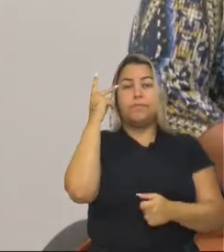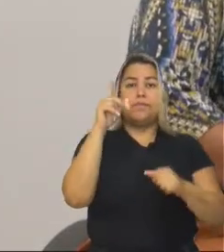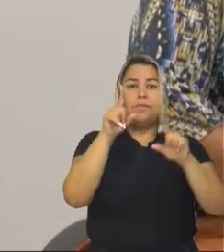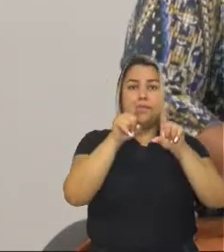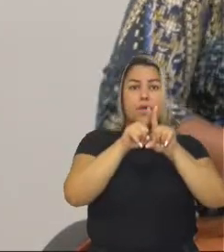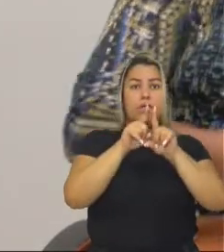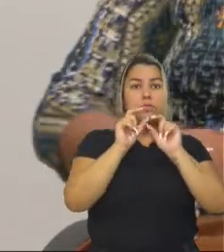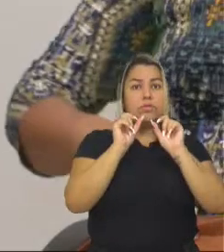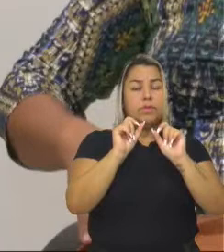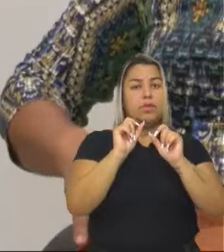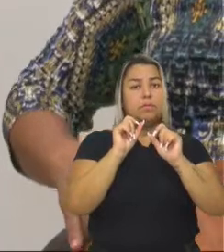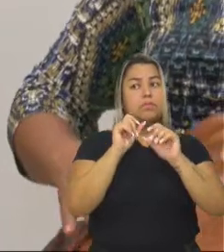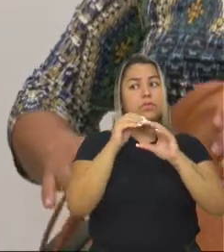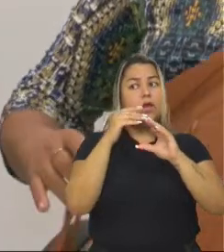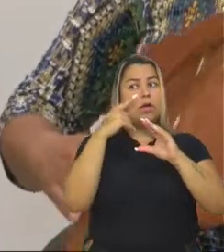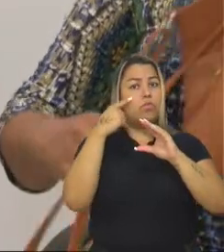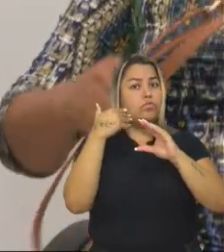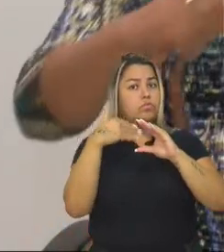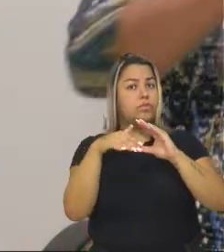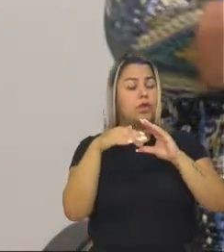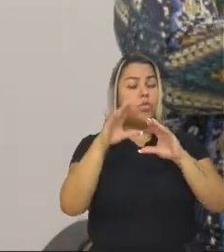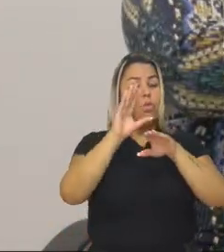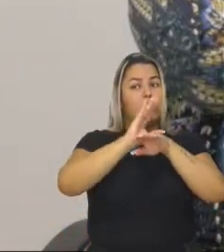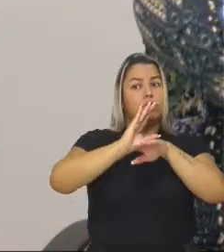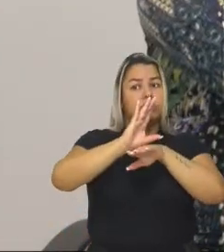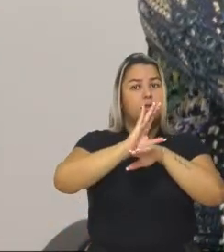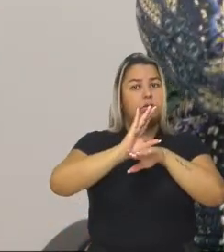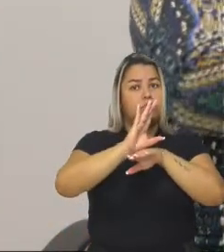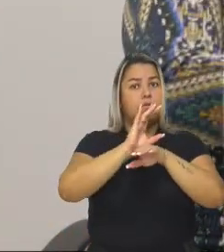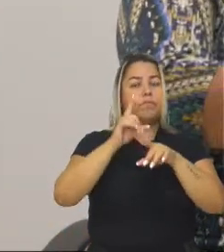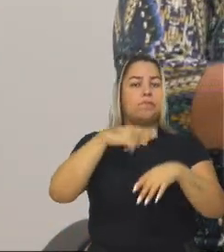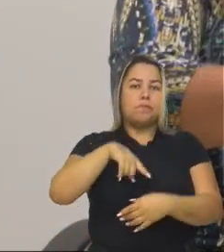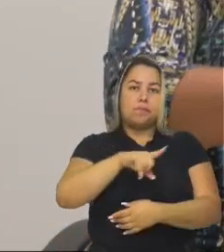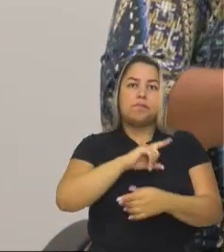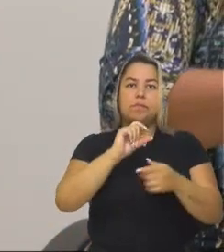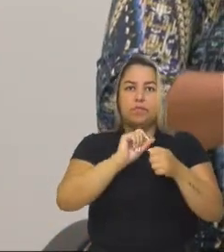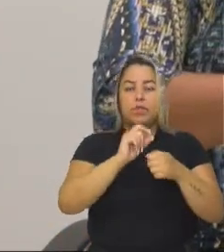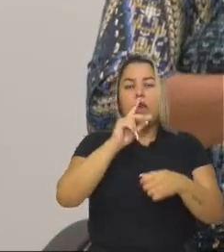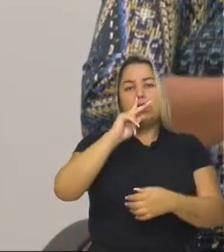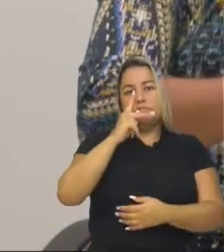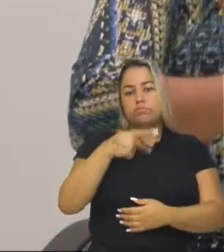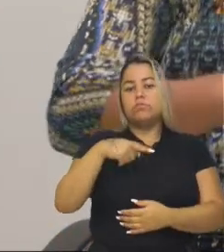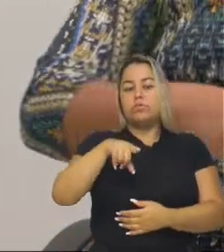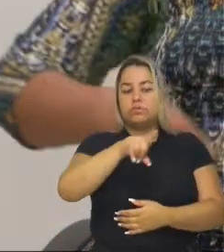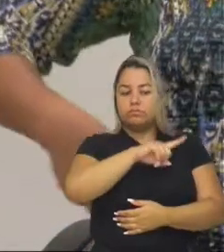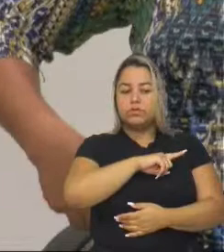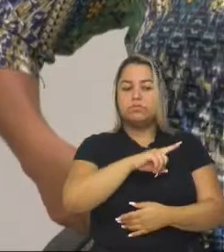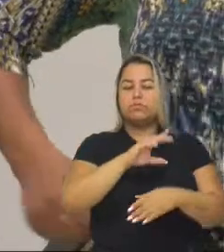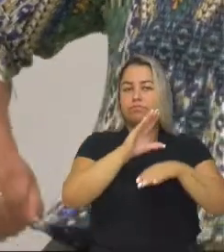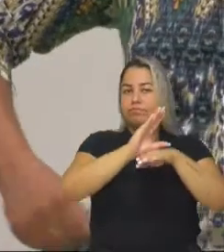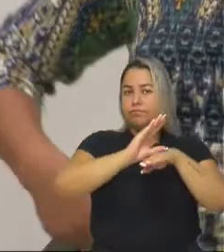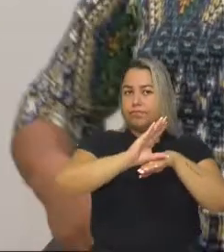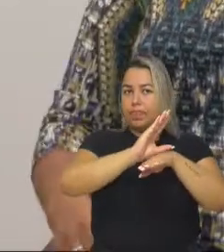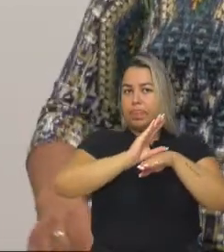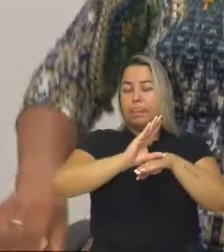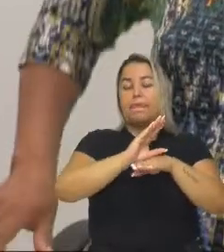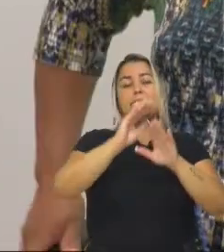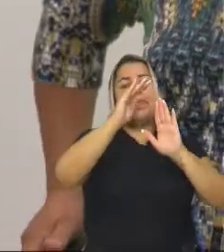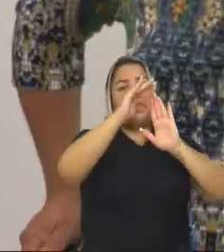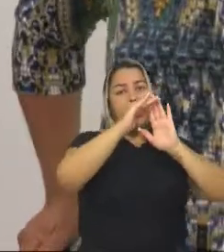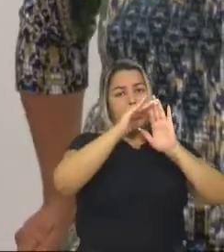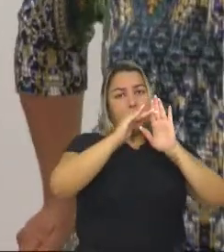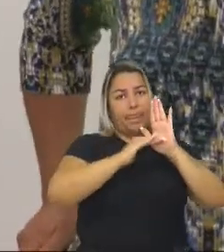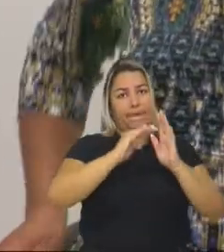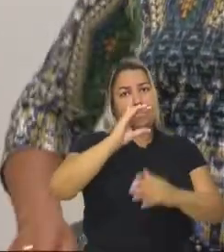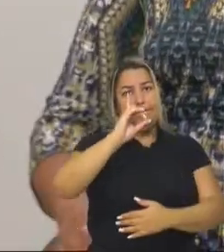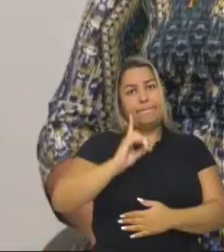pontualmente demandar algo para eles, que são o conselho. A gente produziu também para nós, que também somos o sistema conselhos. Quando a gente pauta a